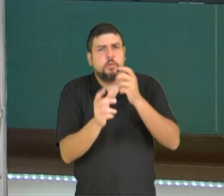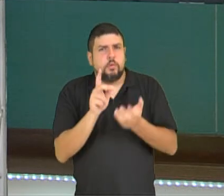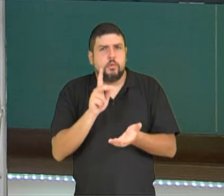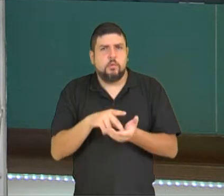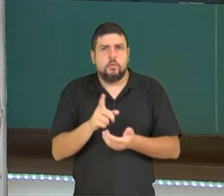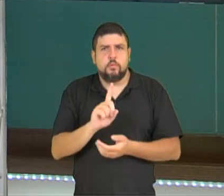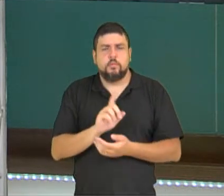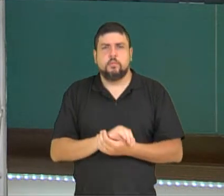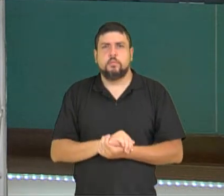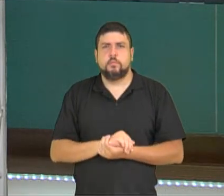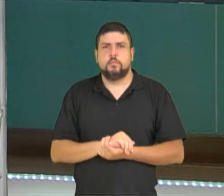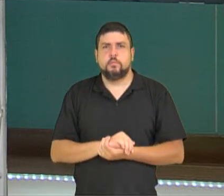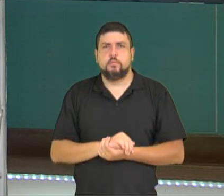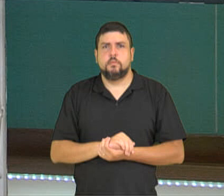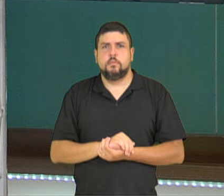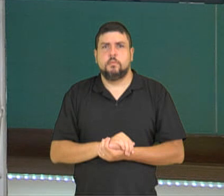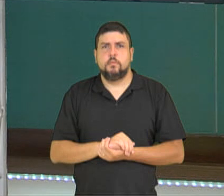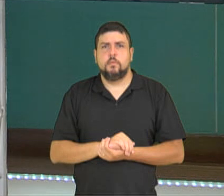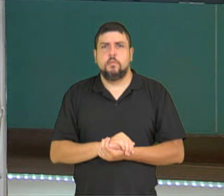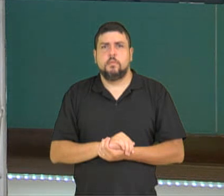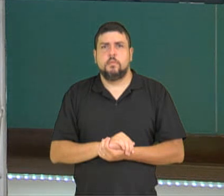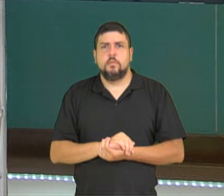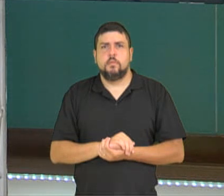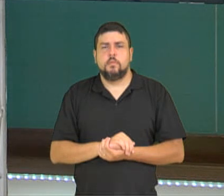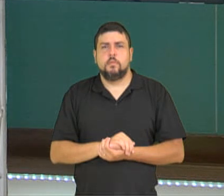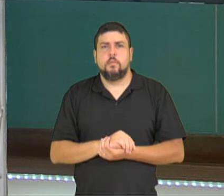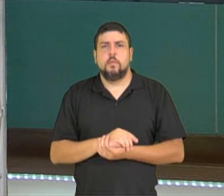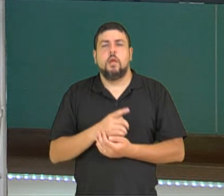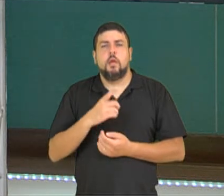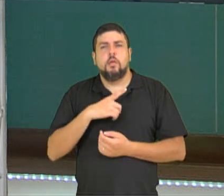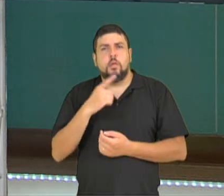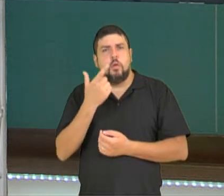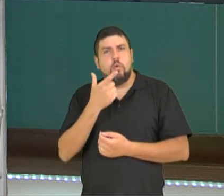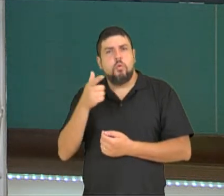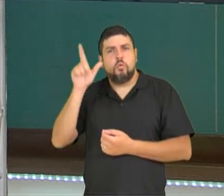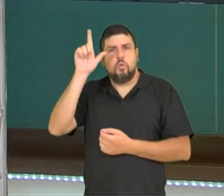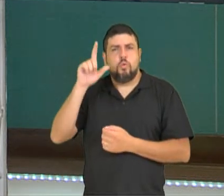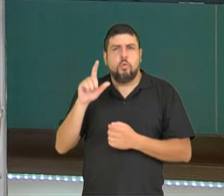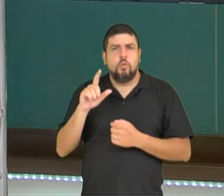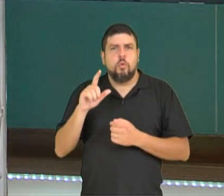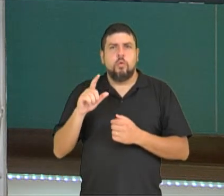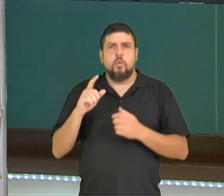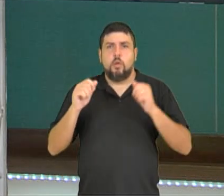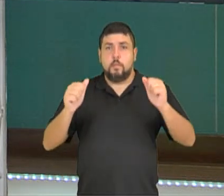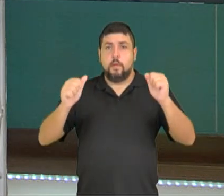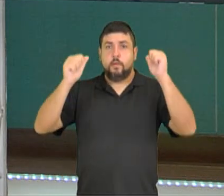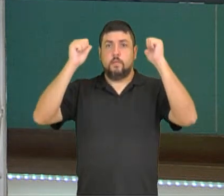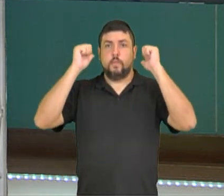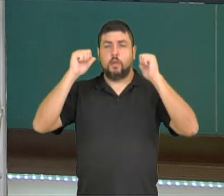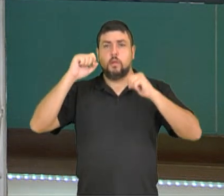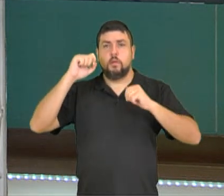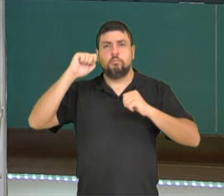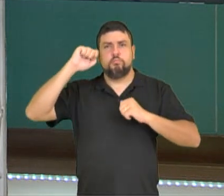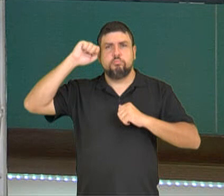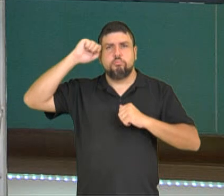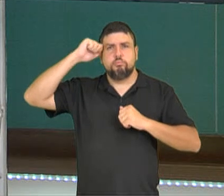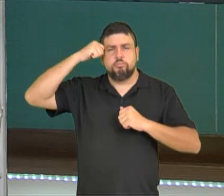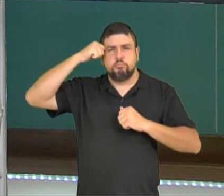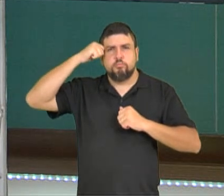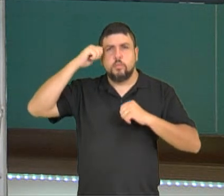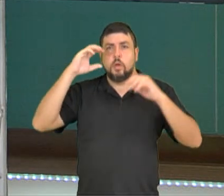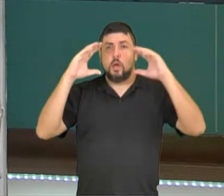E ainda temos outros elementos compondo esse cartaz. O fundo é escuro, indicando a noite.